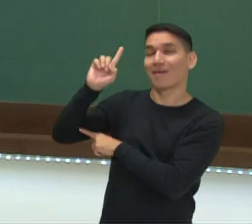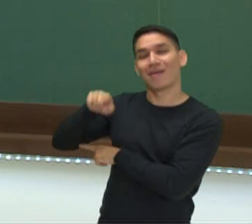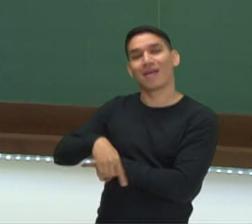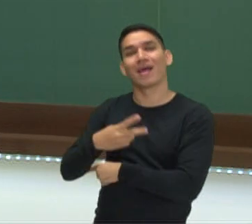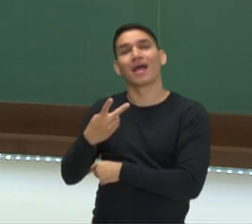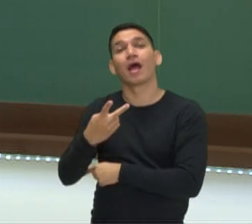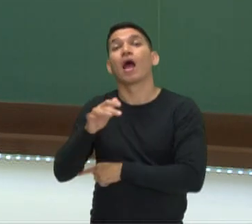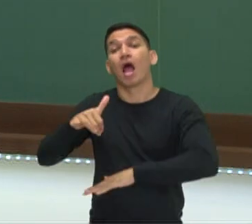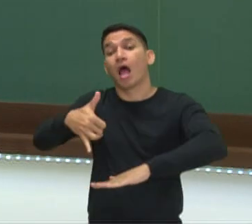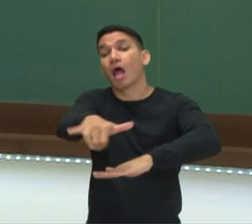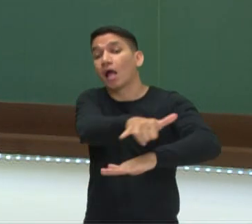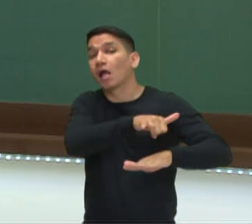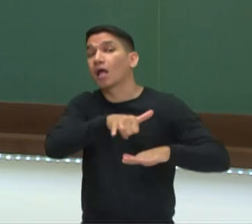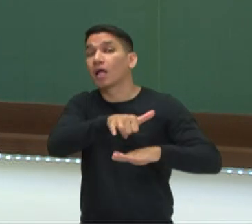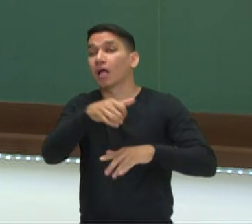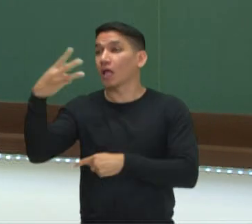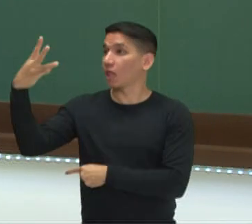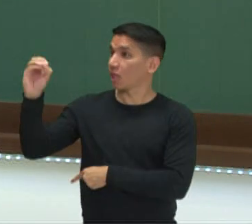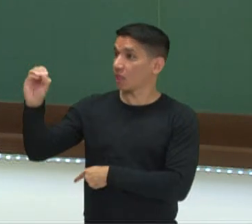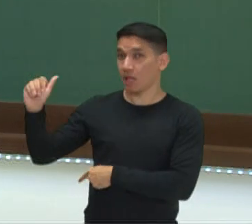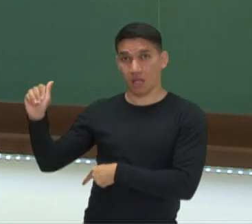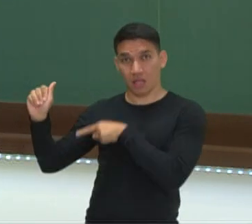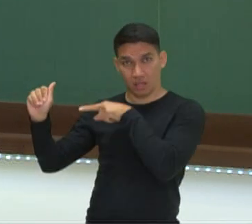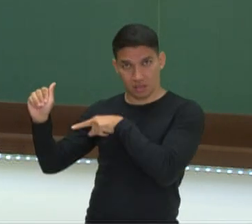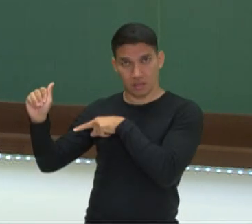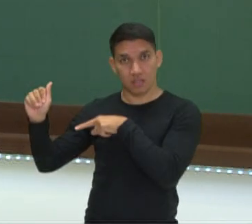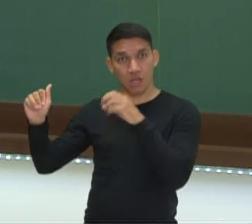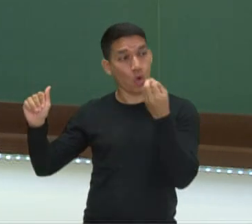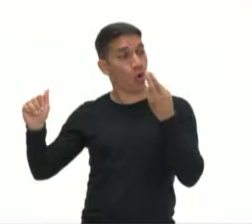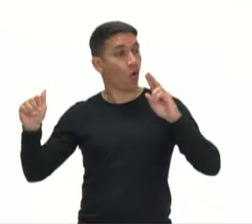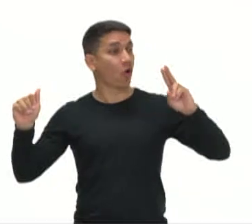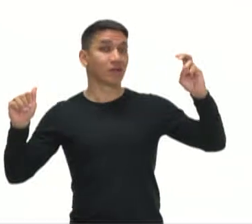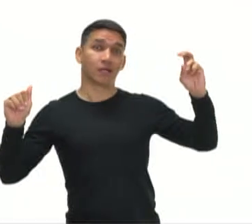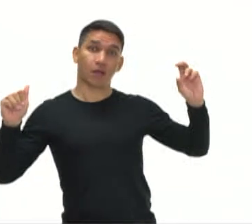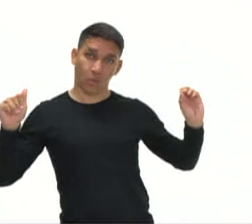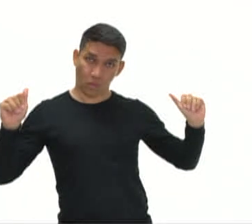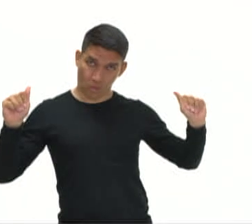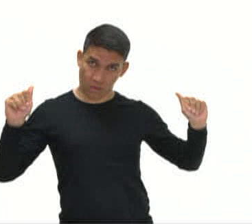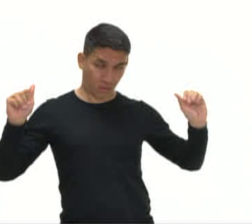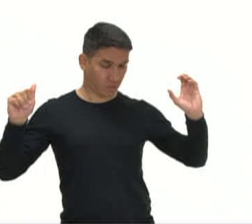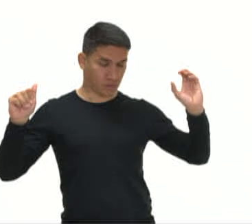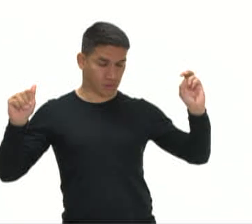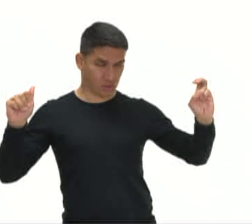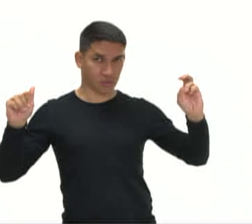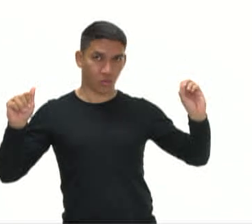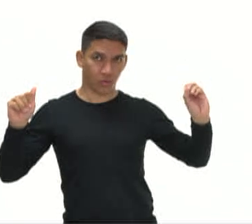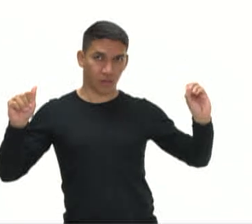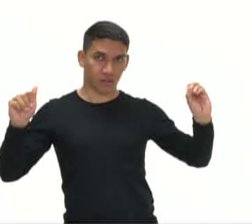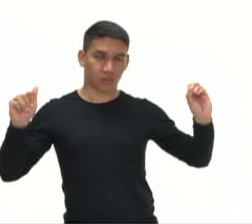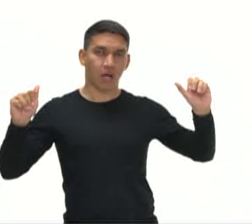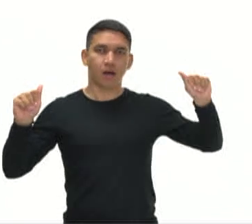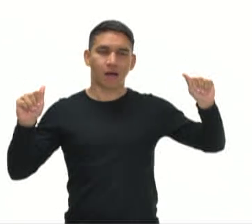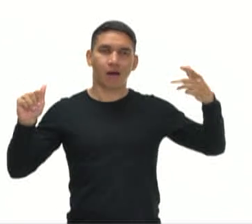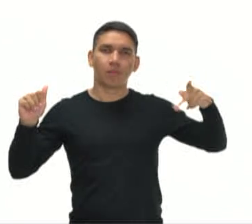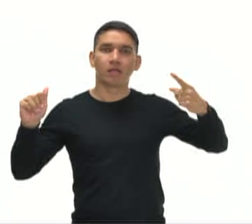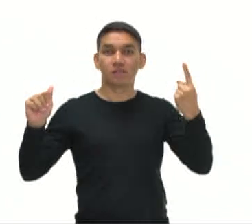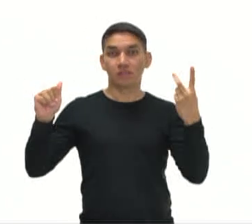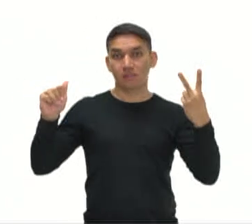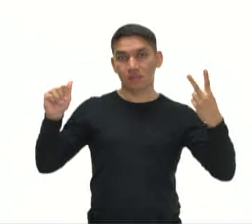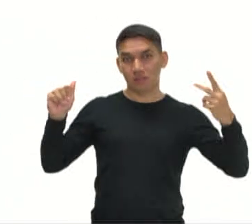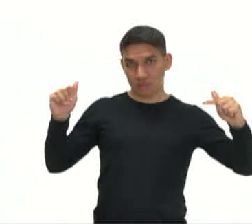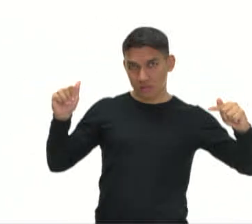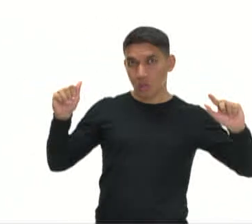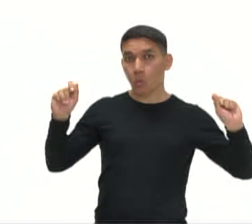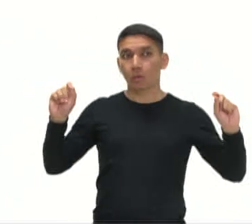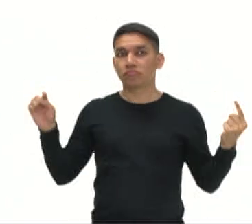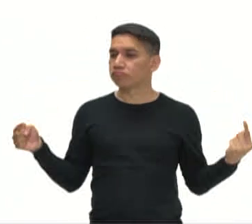elétrica. A corrente elétrica é 30 amperes para o 220 e 50 para o 127 volts.